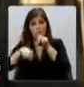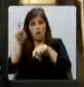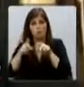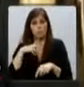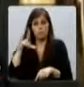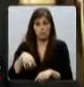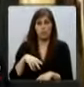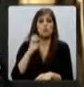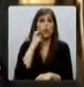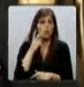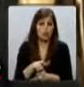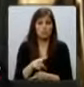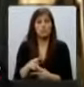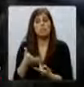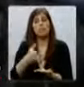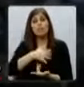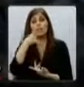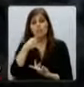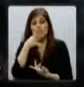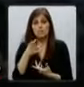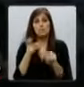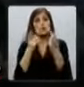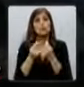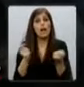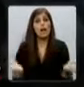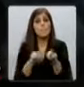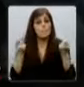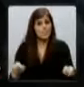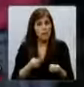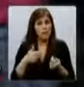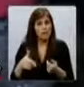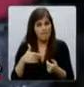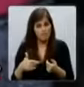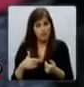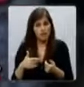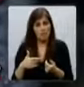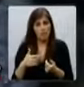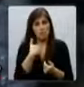português António Guterres garantiu que o resultado desta campanha vai chegar a quem dela mais necessita